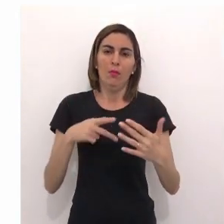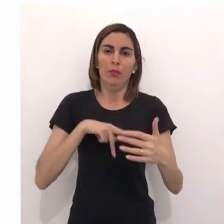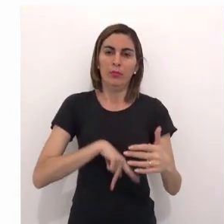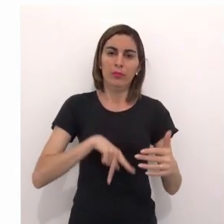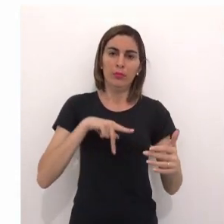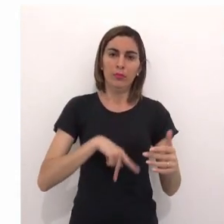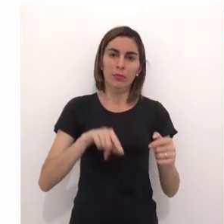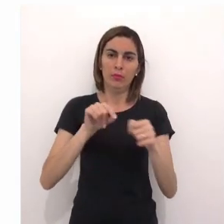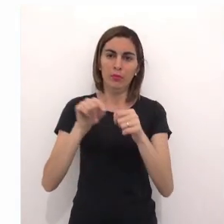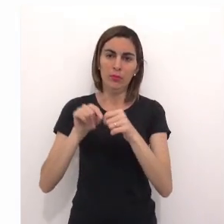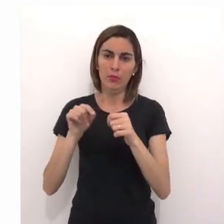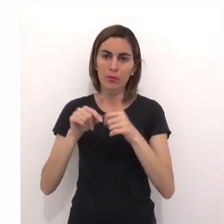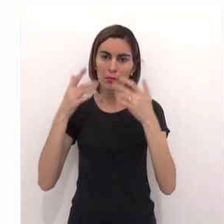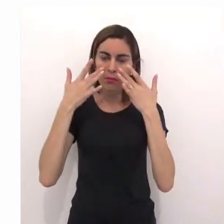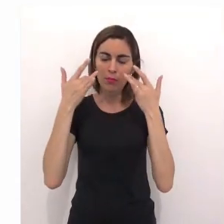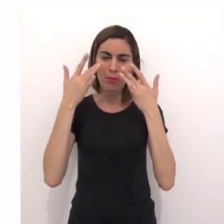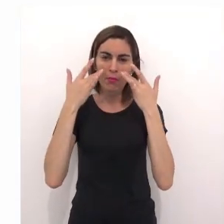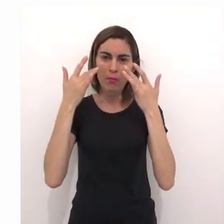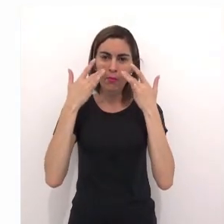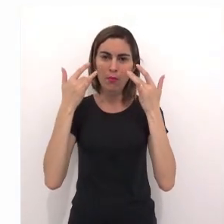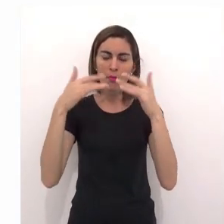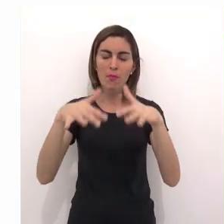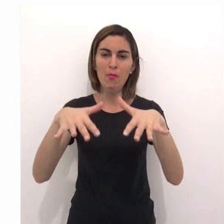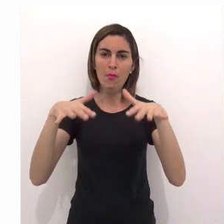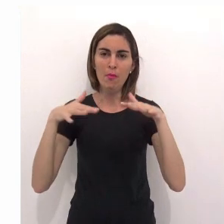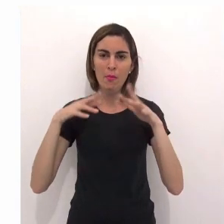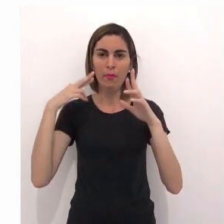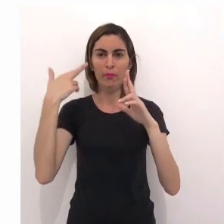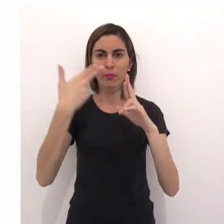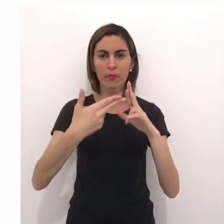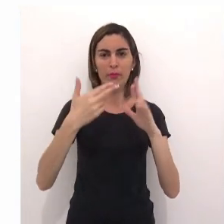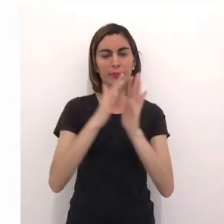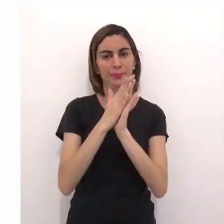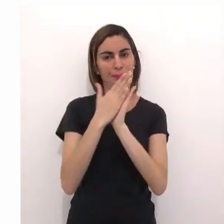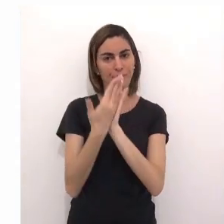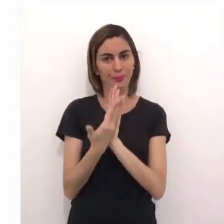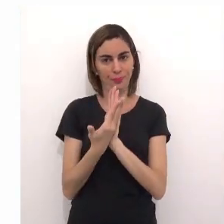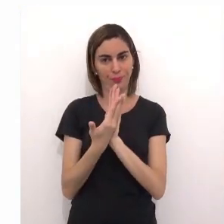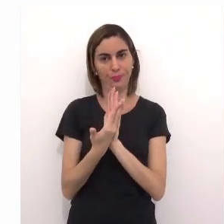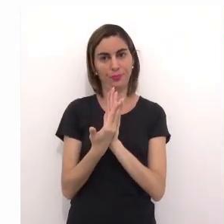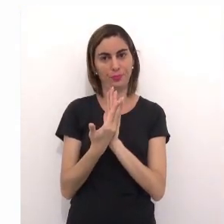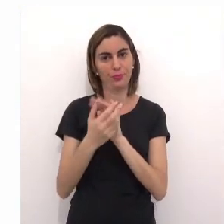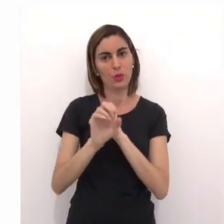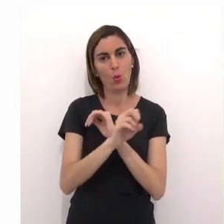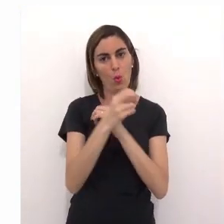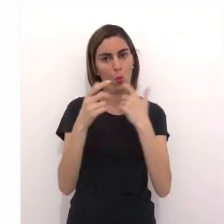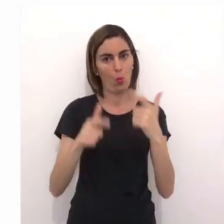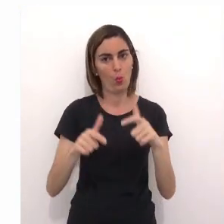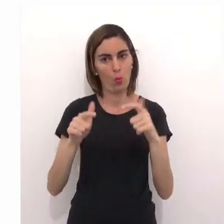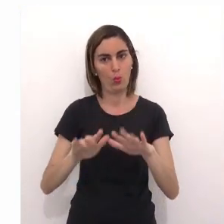peças teatrais com referências bíblicas, onde então